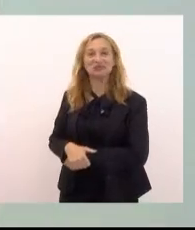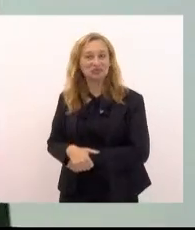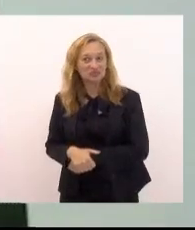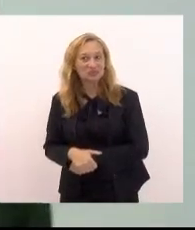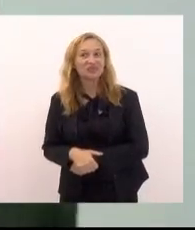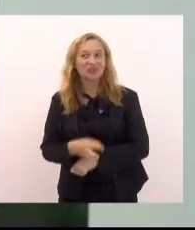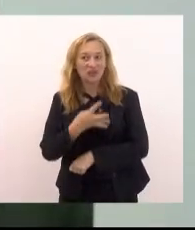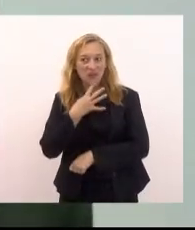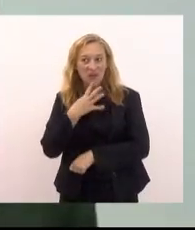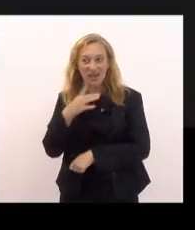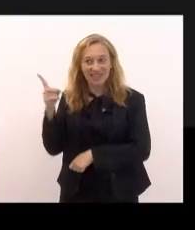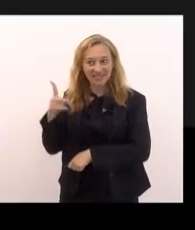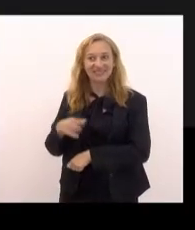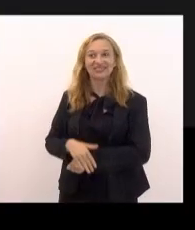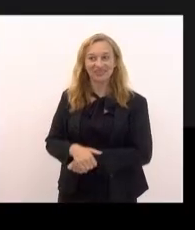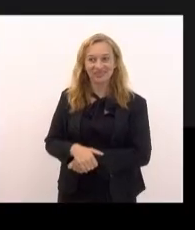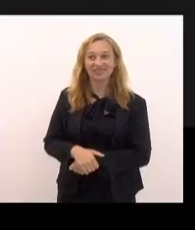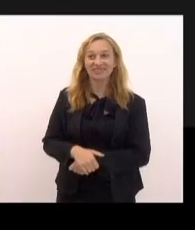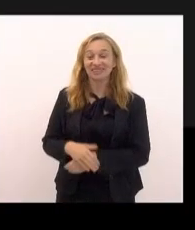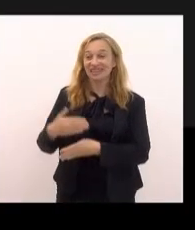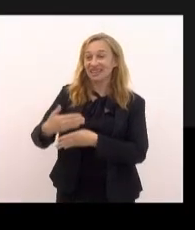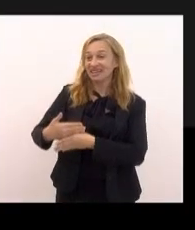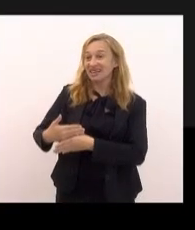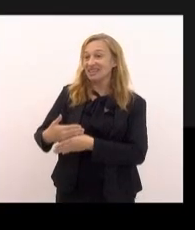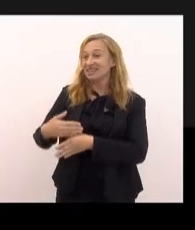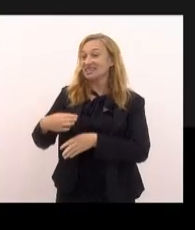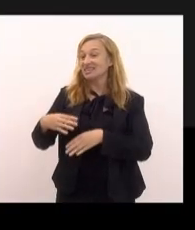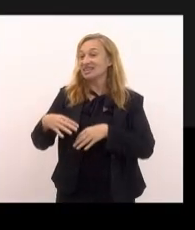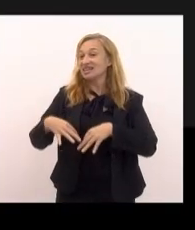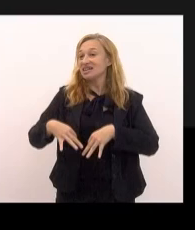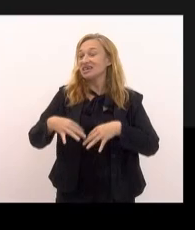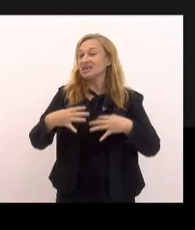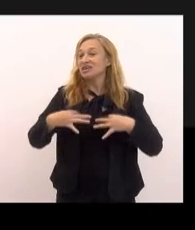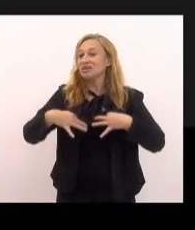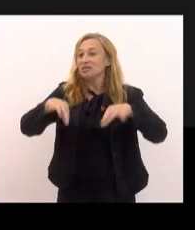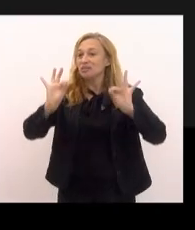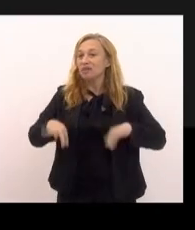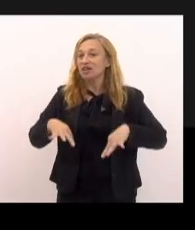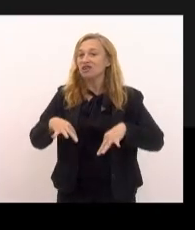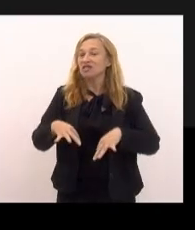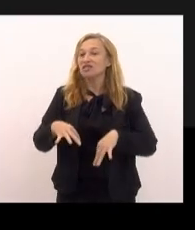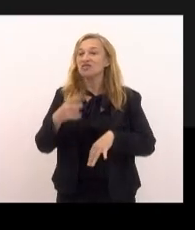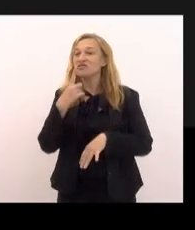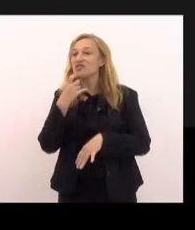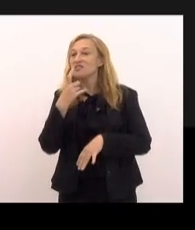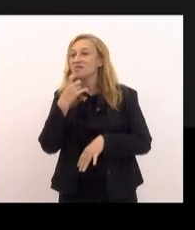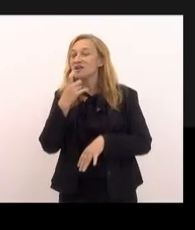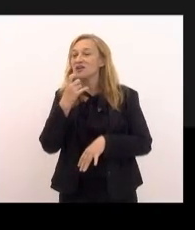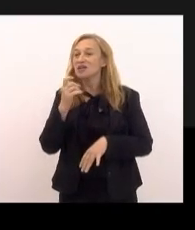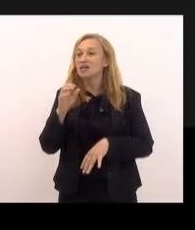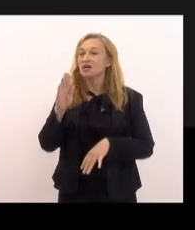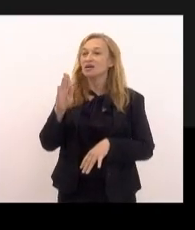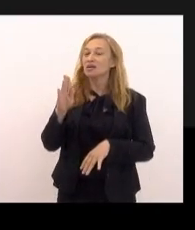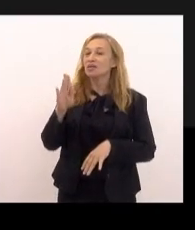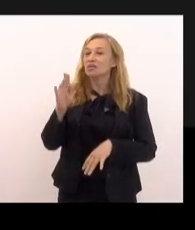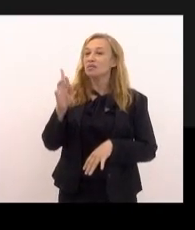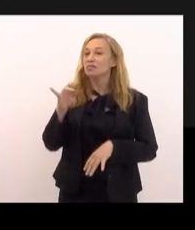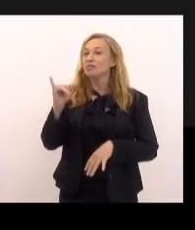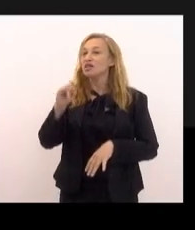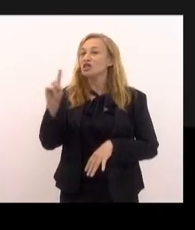muito representativo atrás, dizendo que Brizola vive da época da nossa